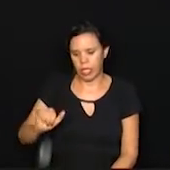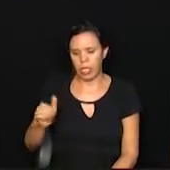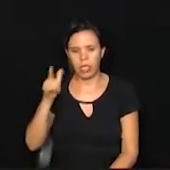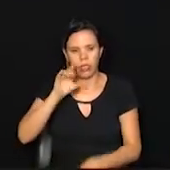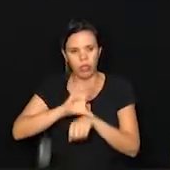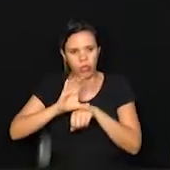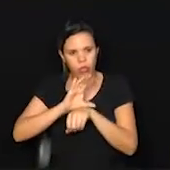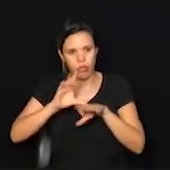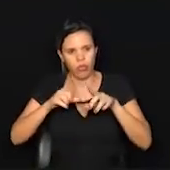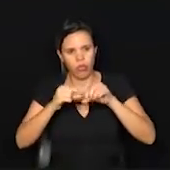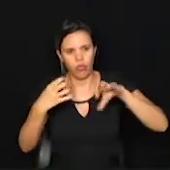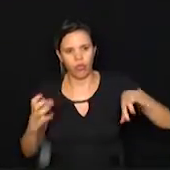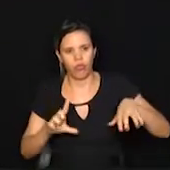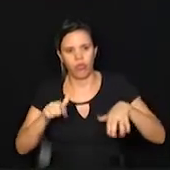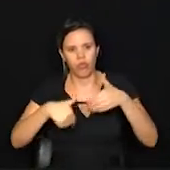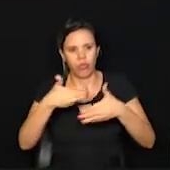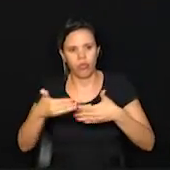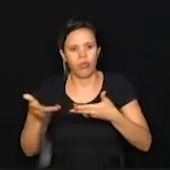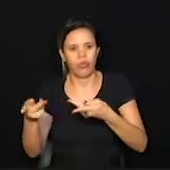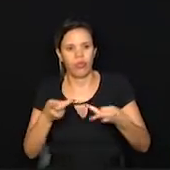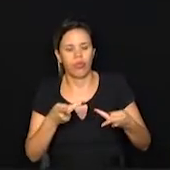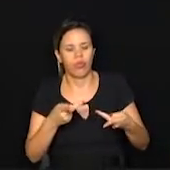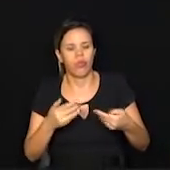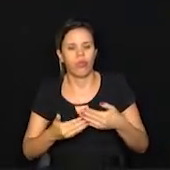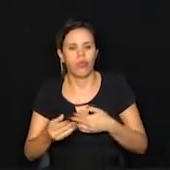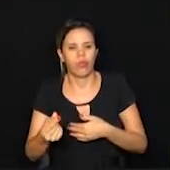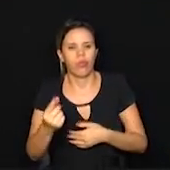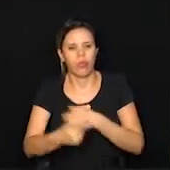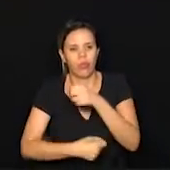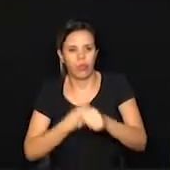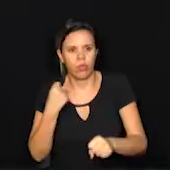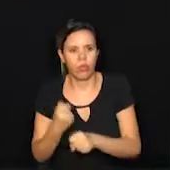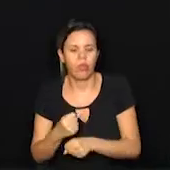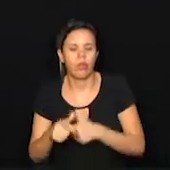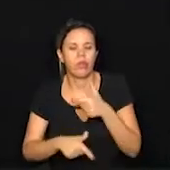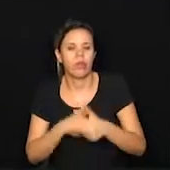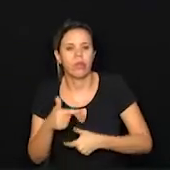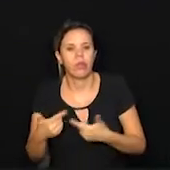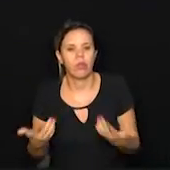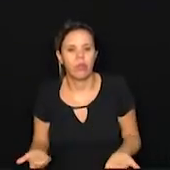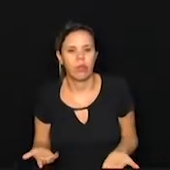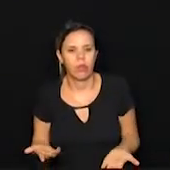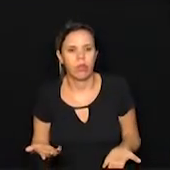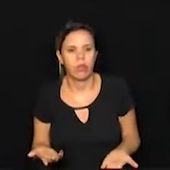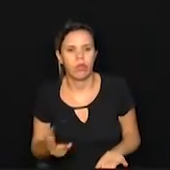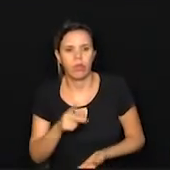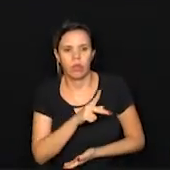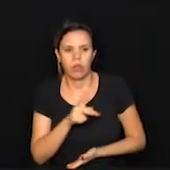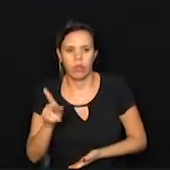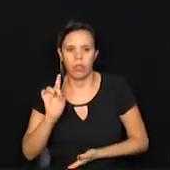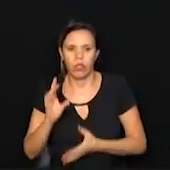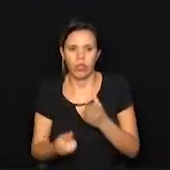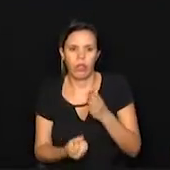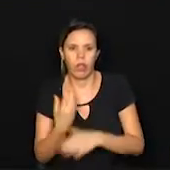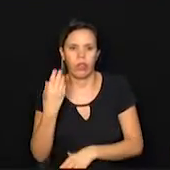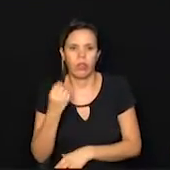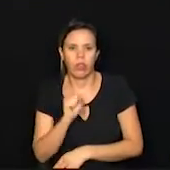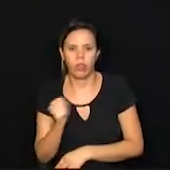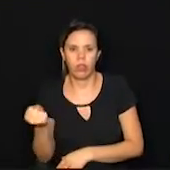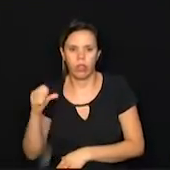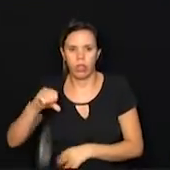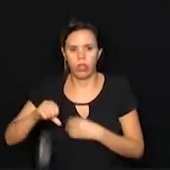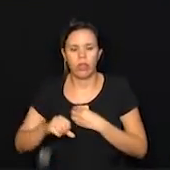constituinte que vai ser convocada de e prorroga um ano manda e a eleição presidencial só vai acontecer